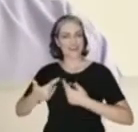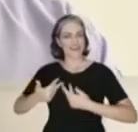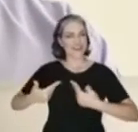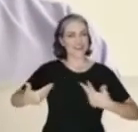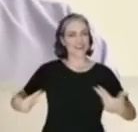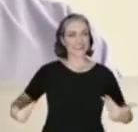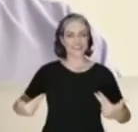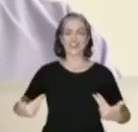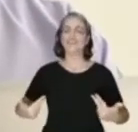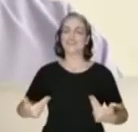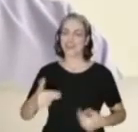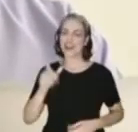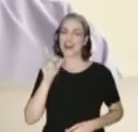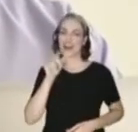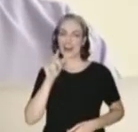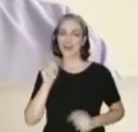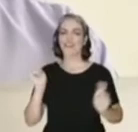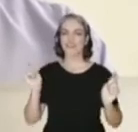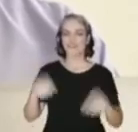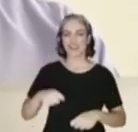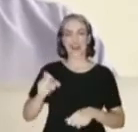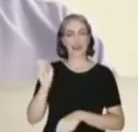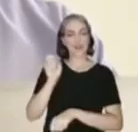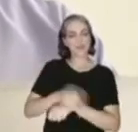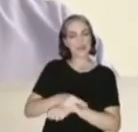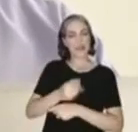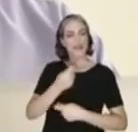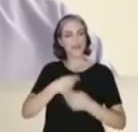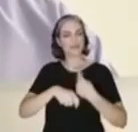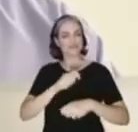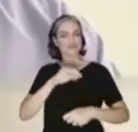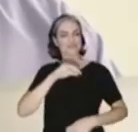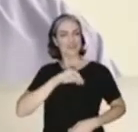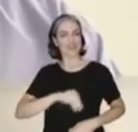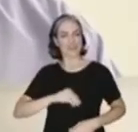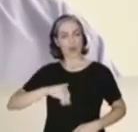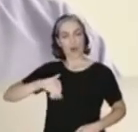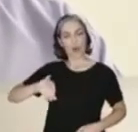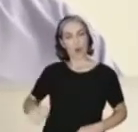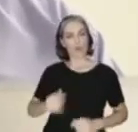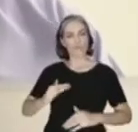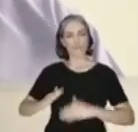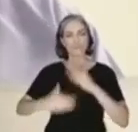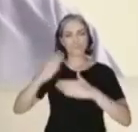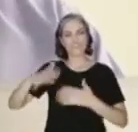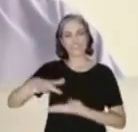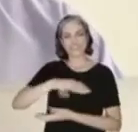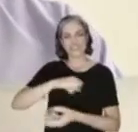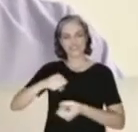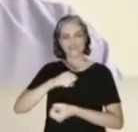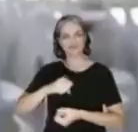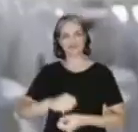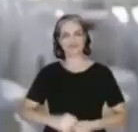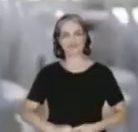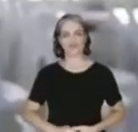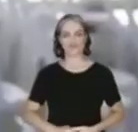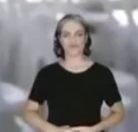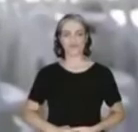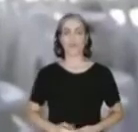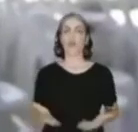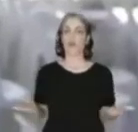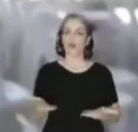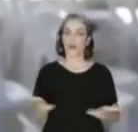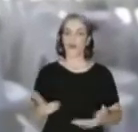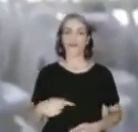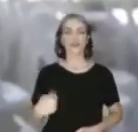gera energia, gera emprego, renda, oportunidade, desenvolvimento sustentável. Nós conseguimos